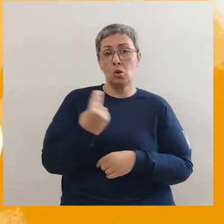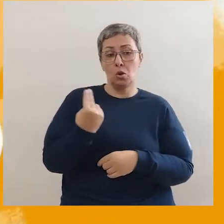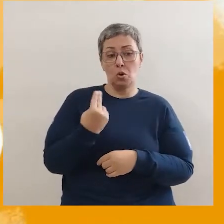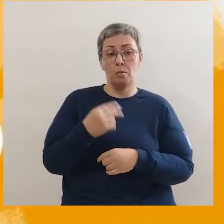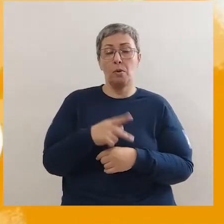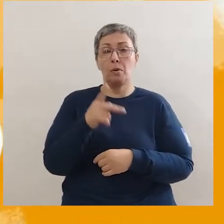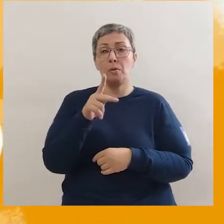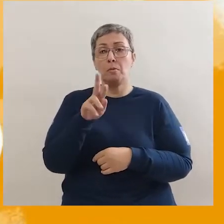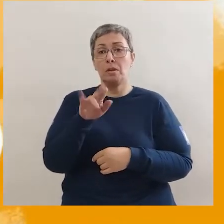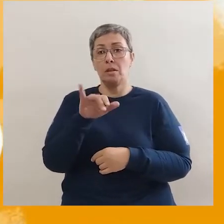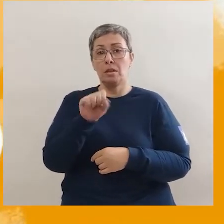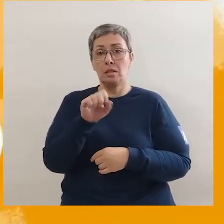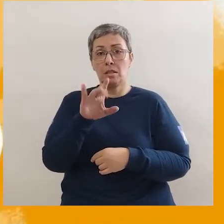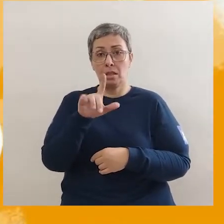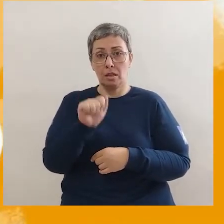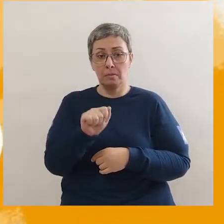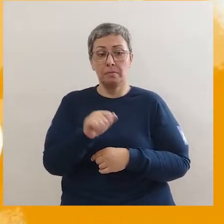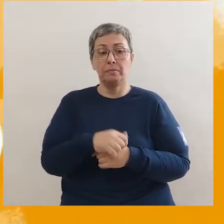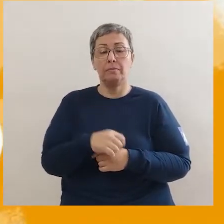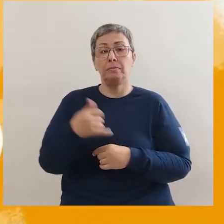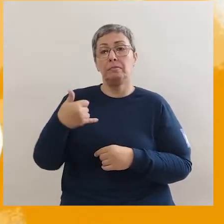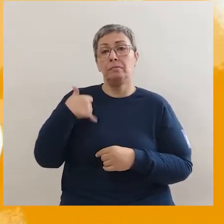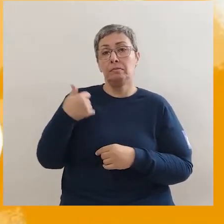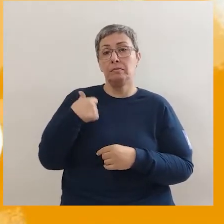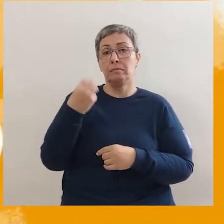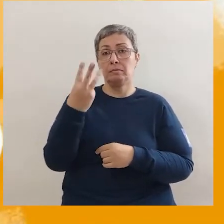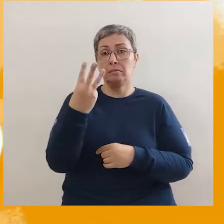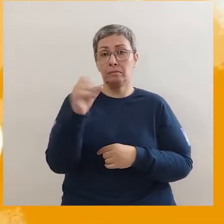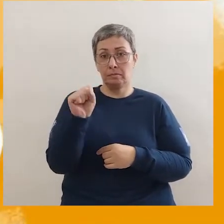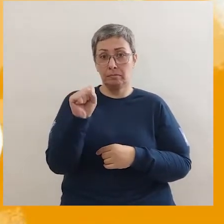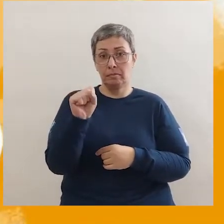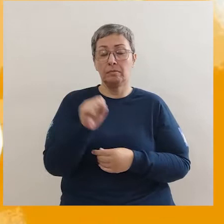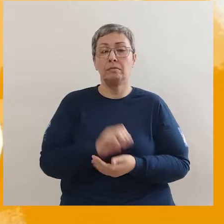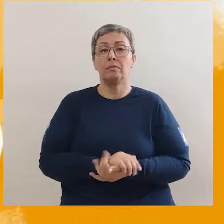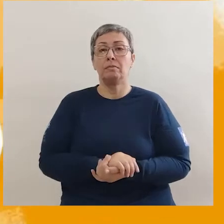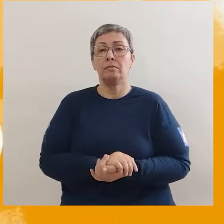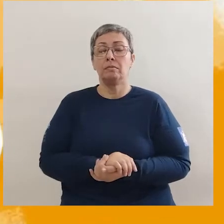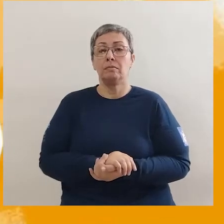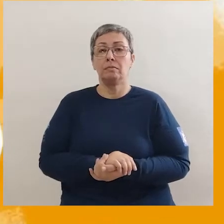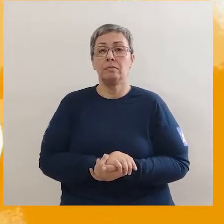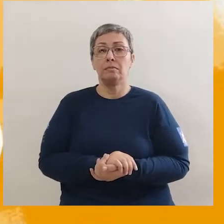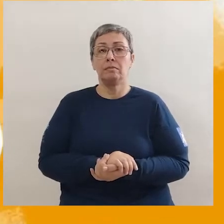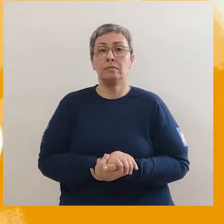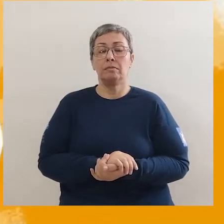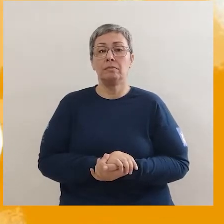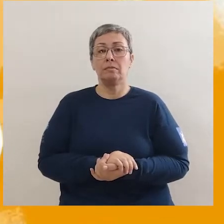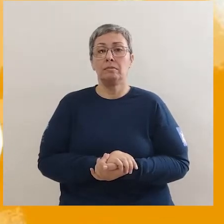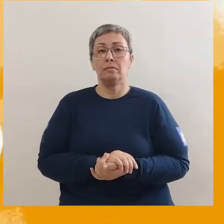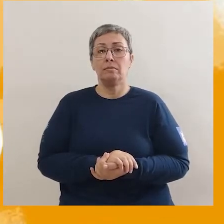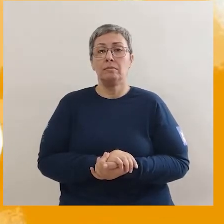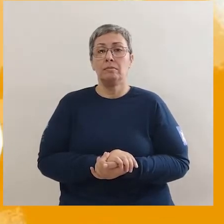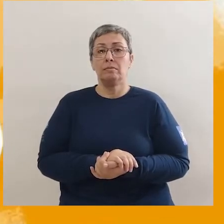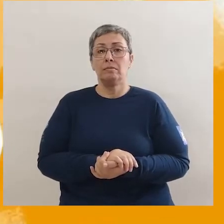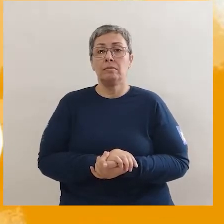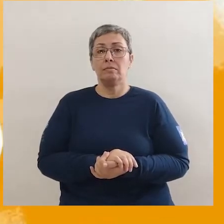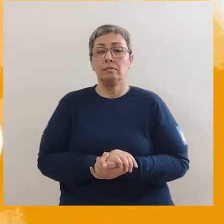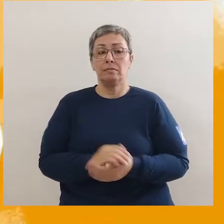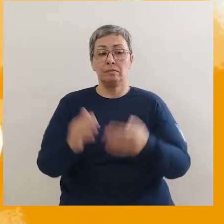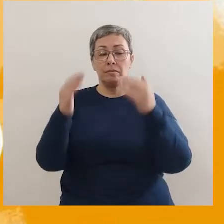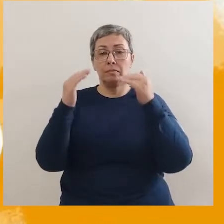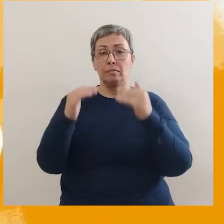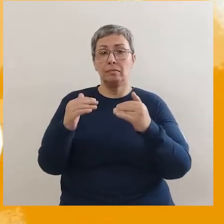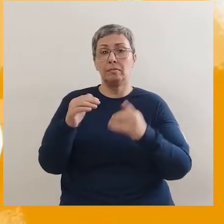meu nome, Priscila, e ali na outra coluna a minha idade, 38 anos. Depois vou